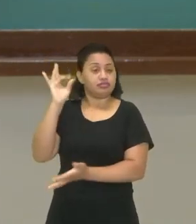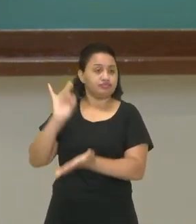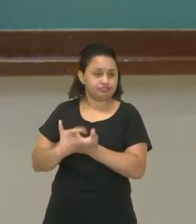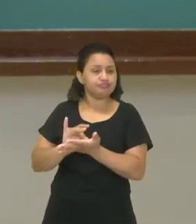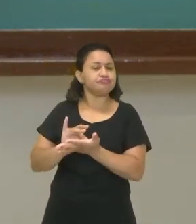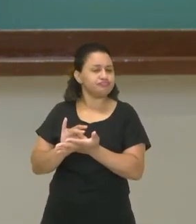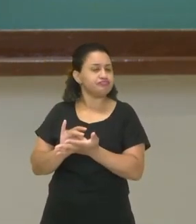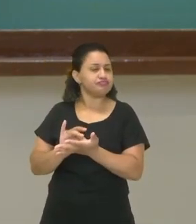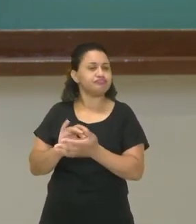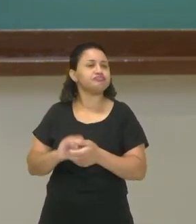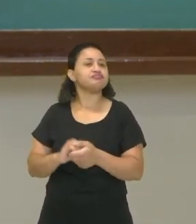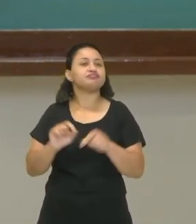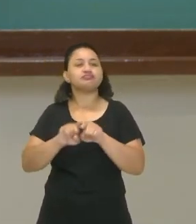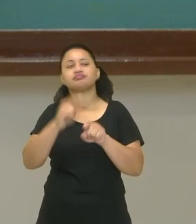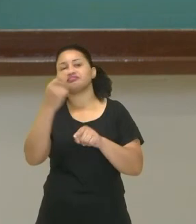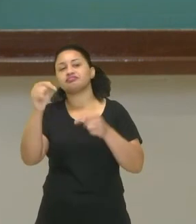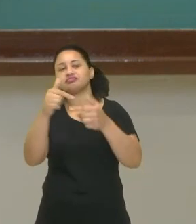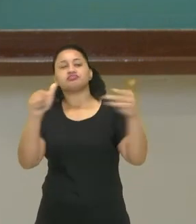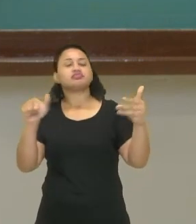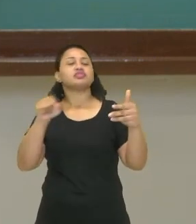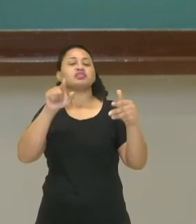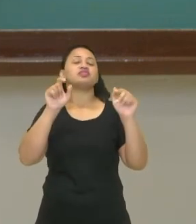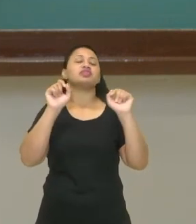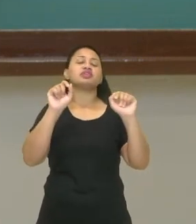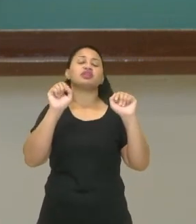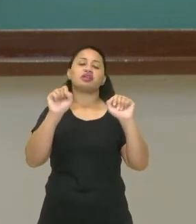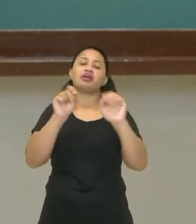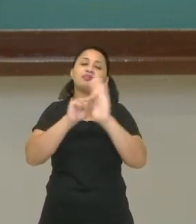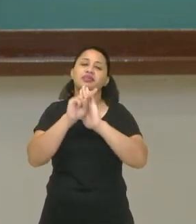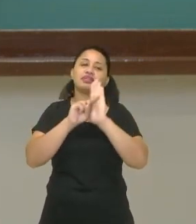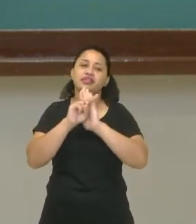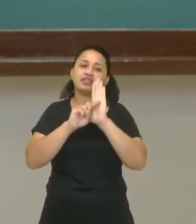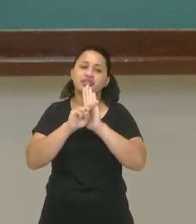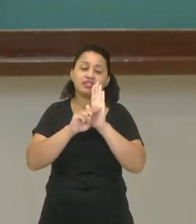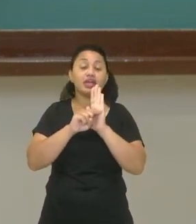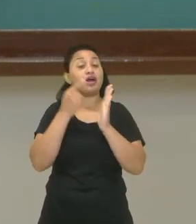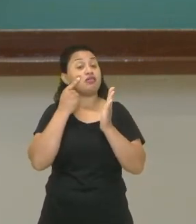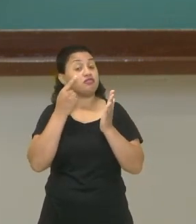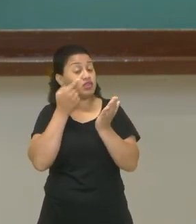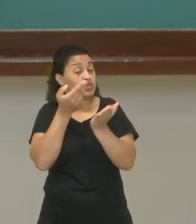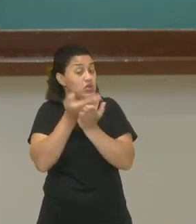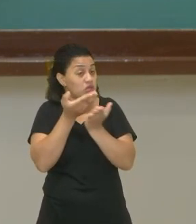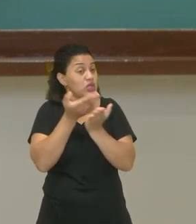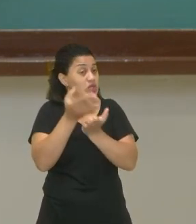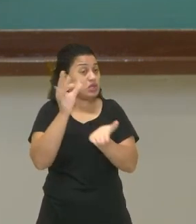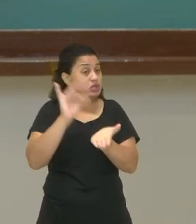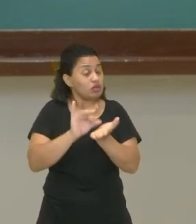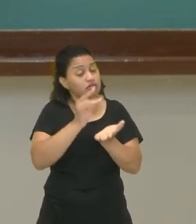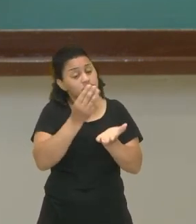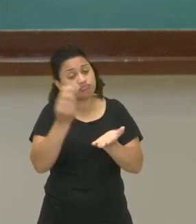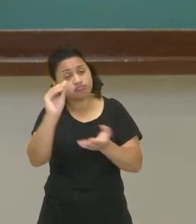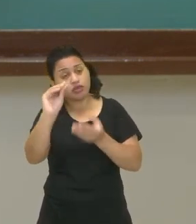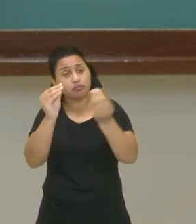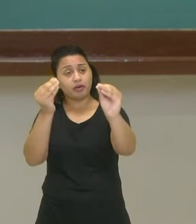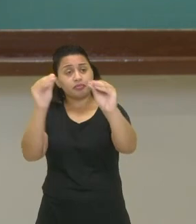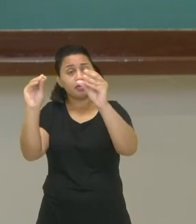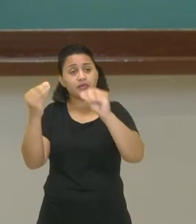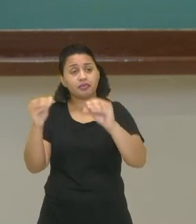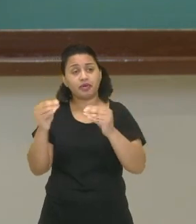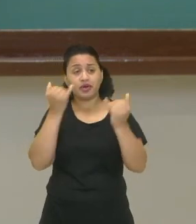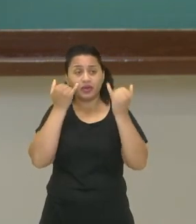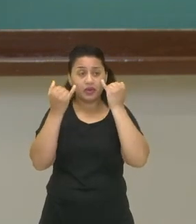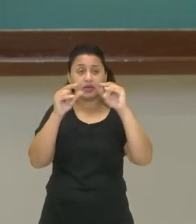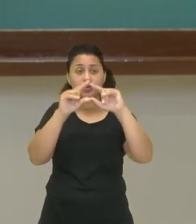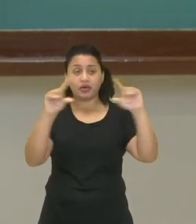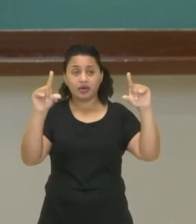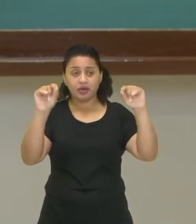E outras coisas mais que você vai puxando aqui da nossa aula, né? E colocando, ó. Você pode pôr até um